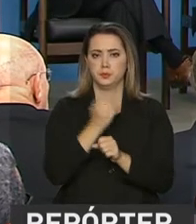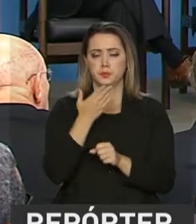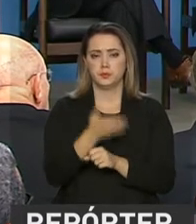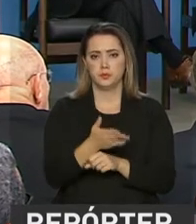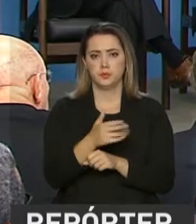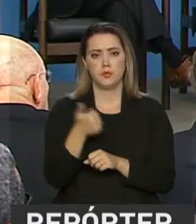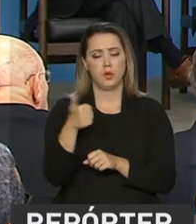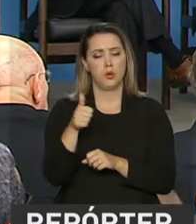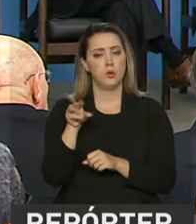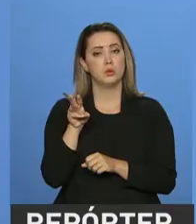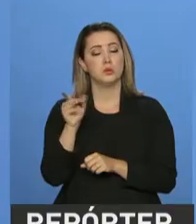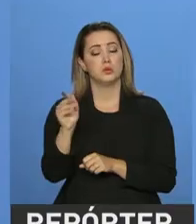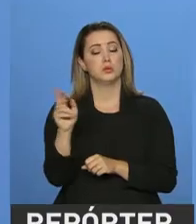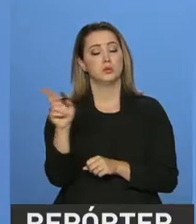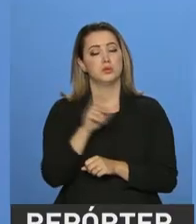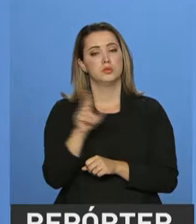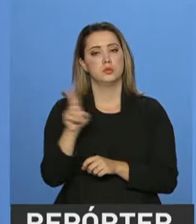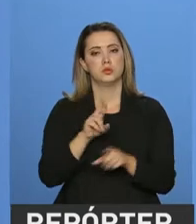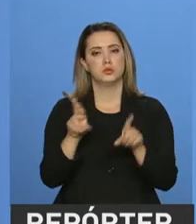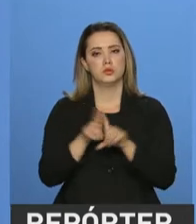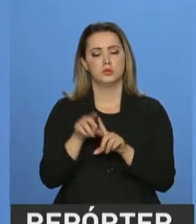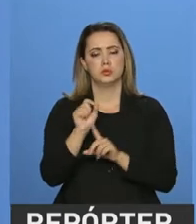11 bilhões